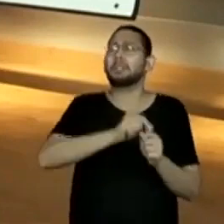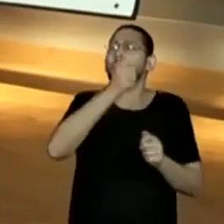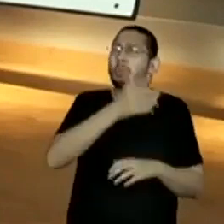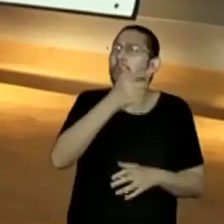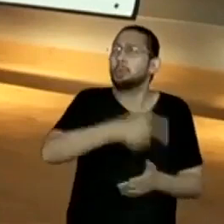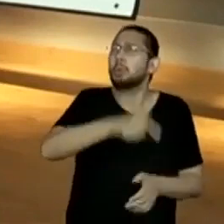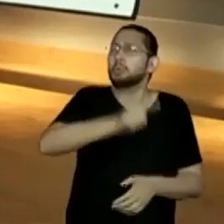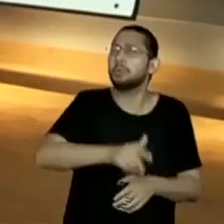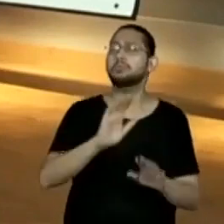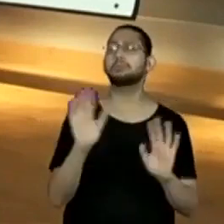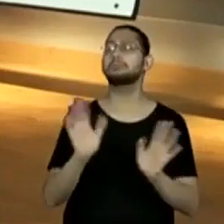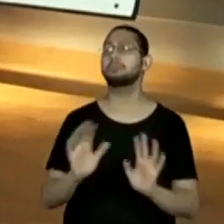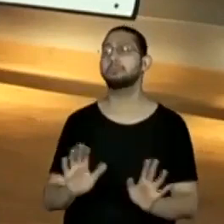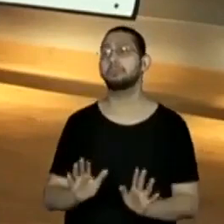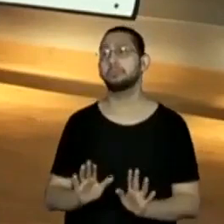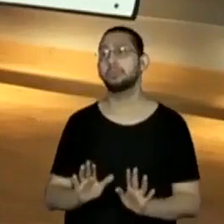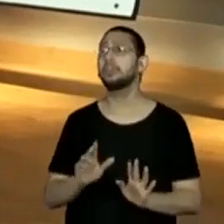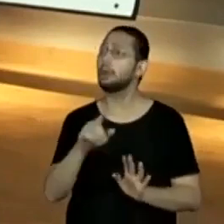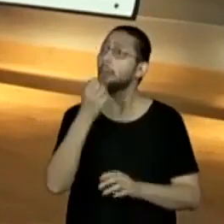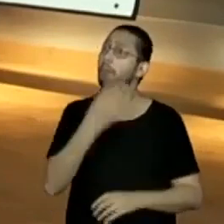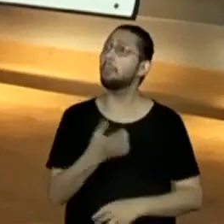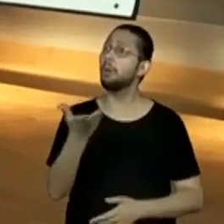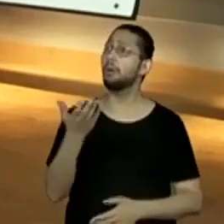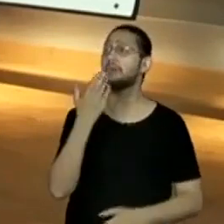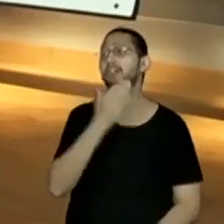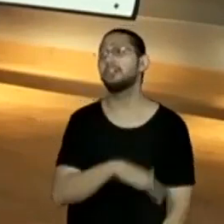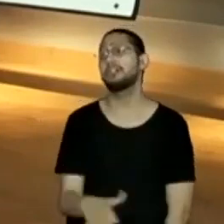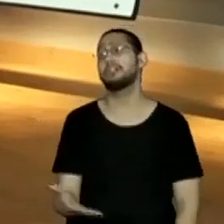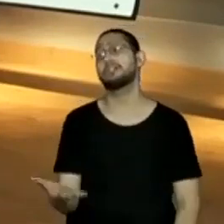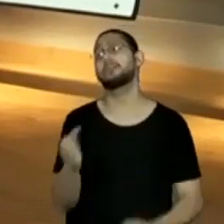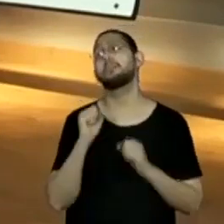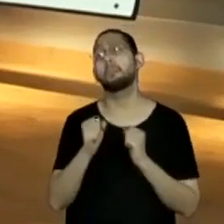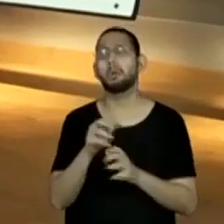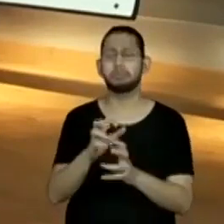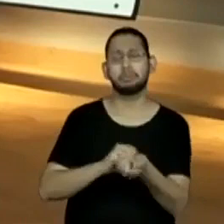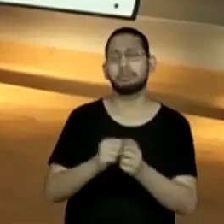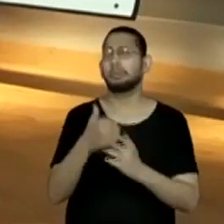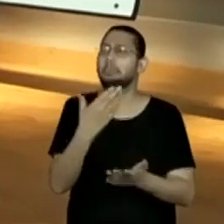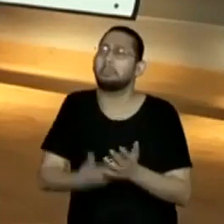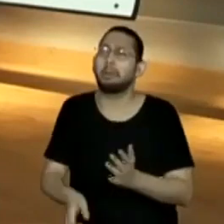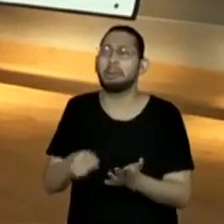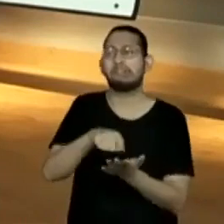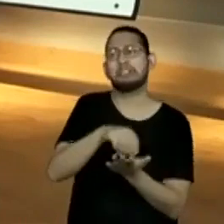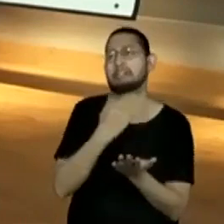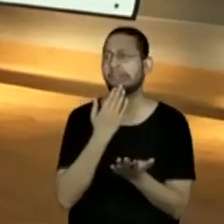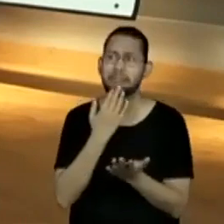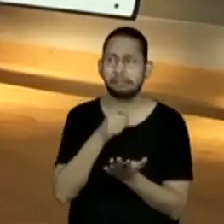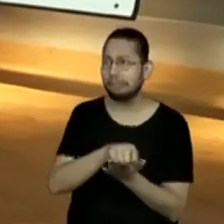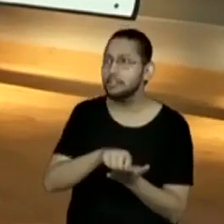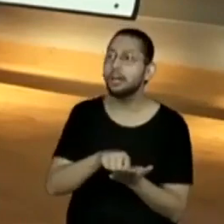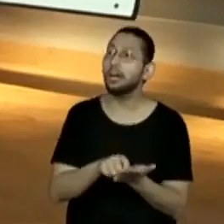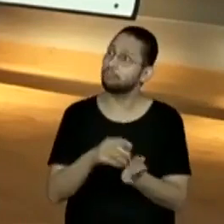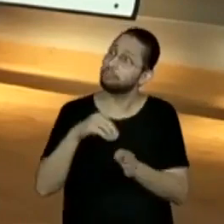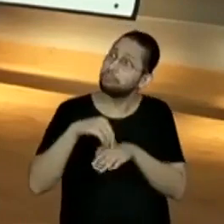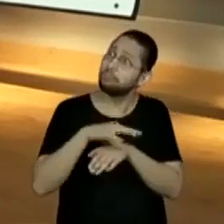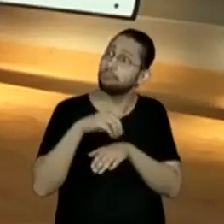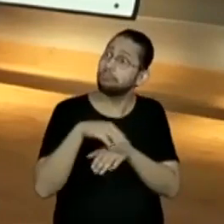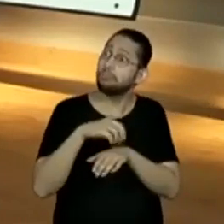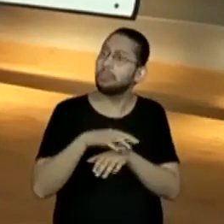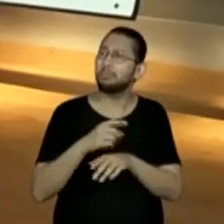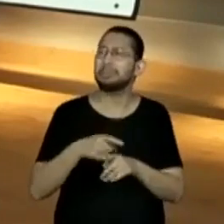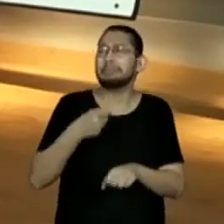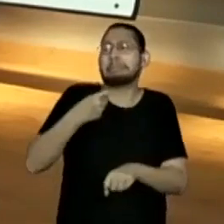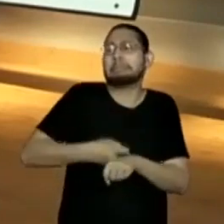se ele faz isso, ainda bem, ele é uma criança. Então, tá bom? Então, você também tem que ter esse papel de